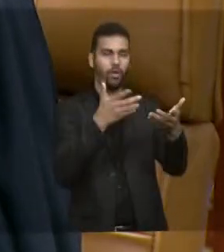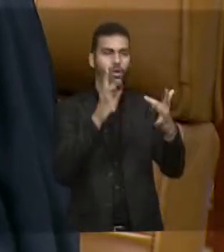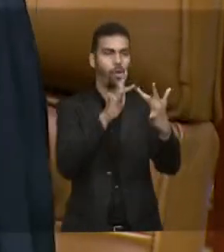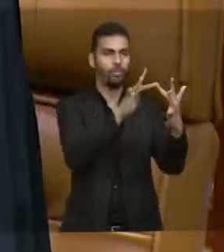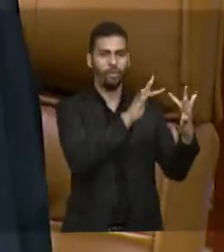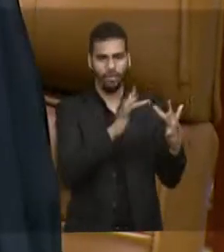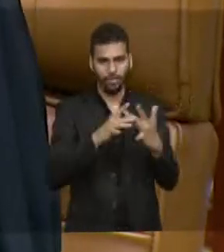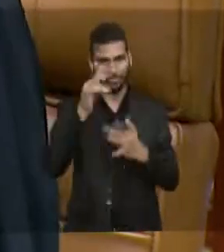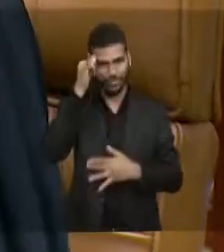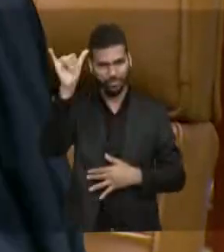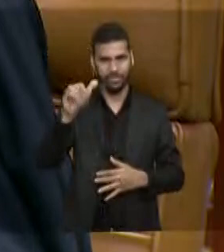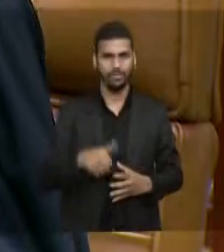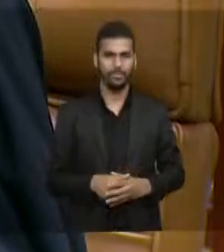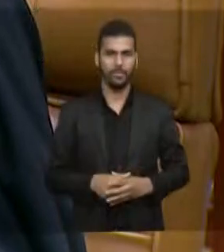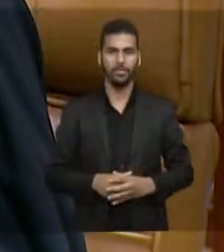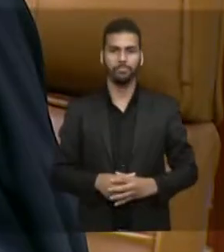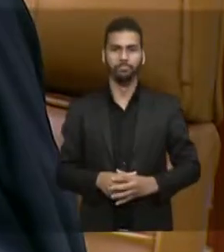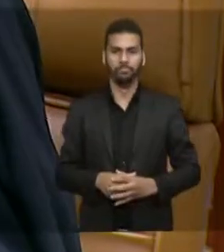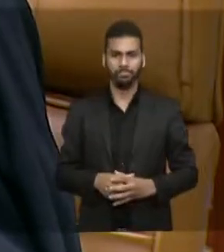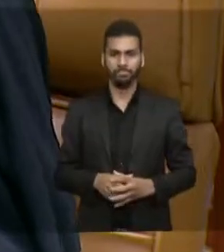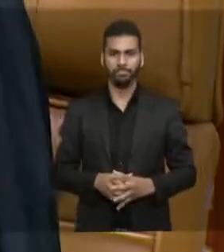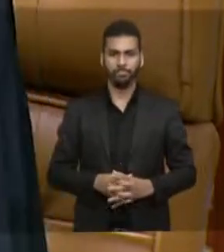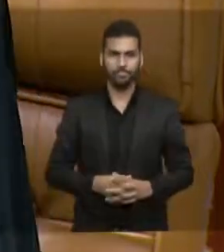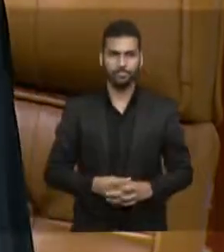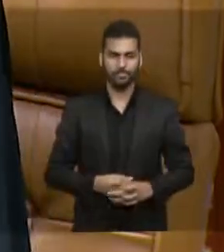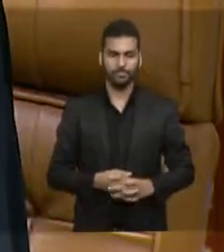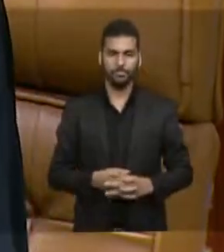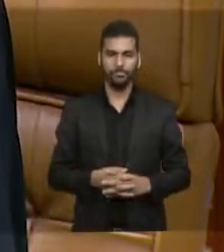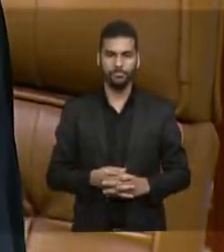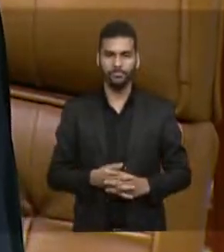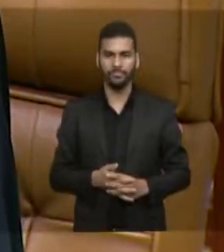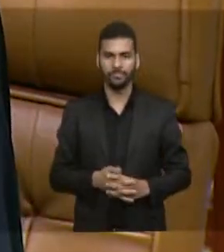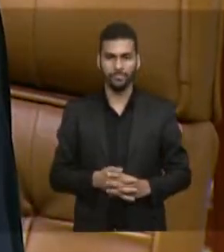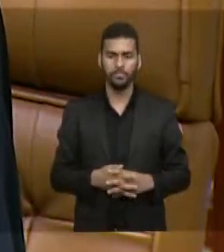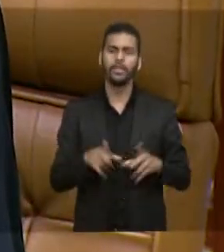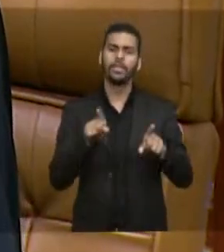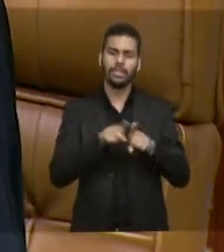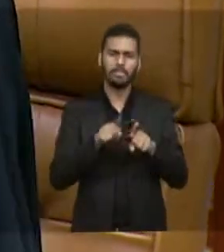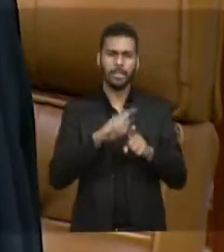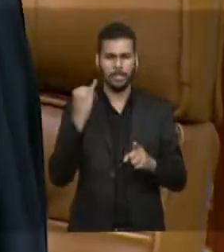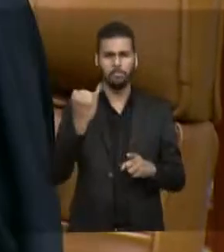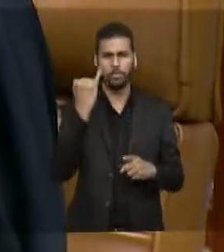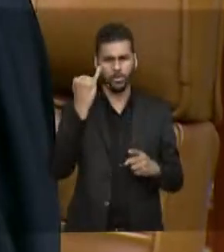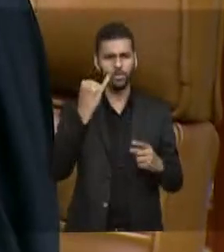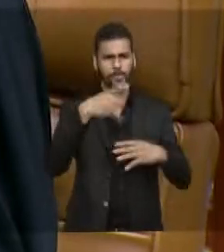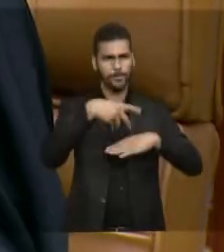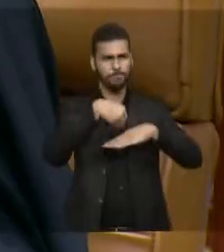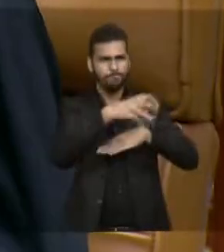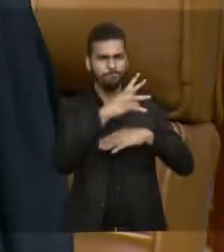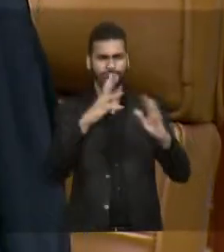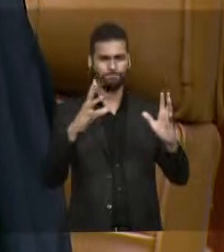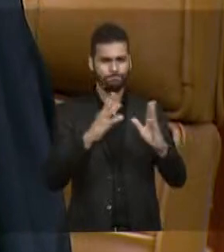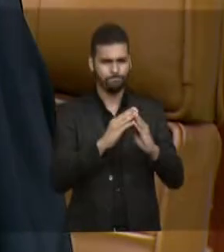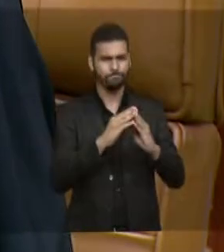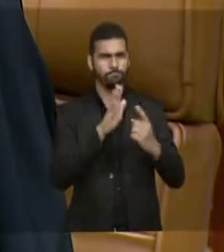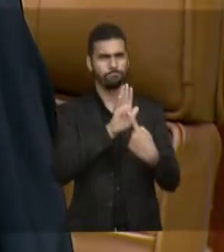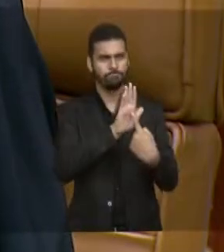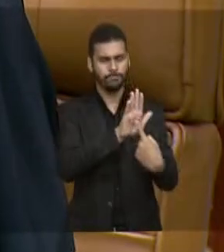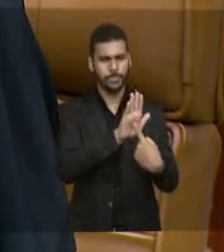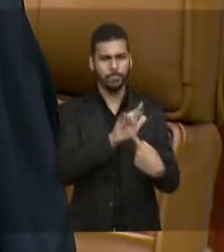das das aqui também importante salientar dos casos